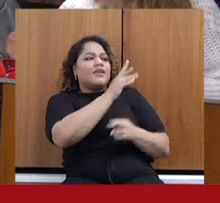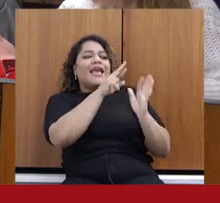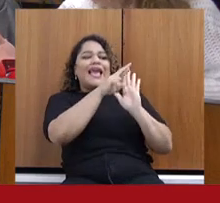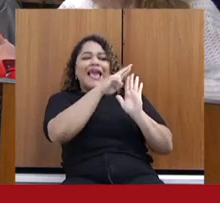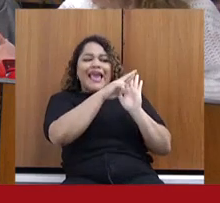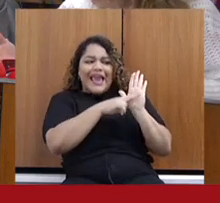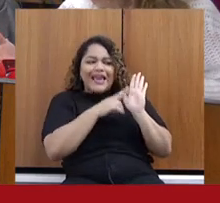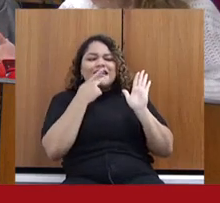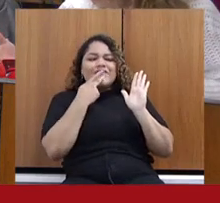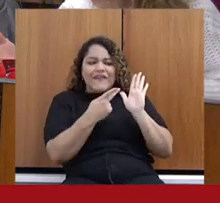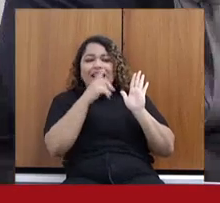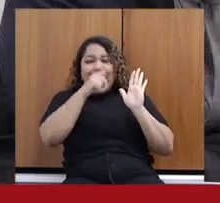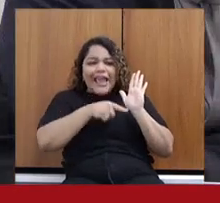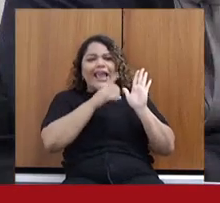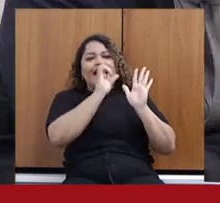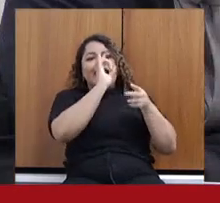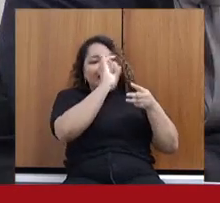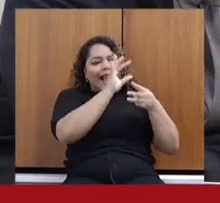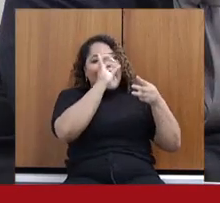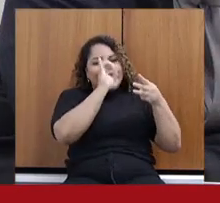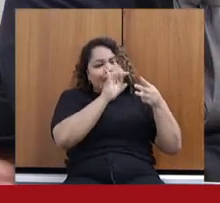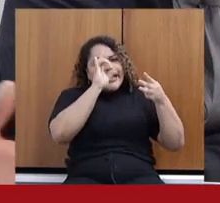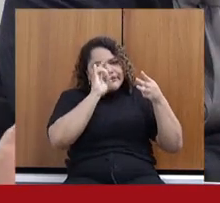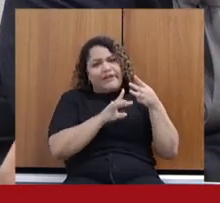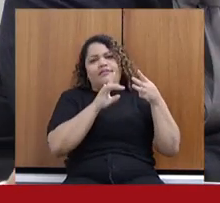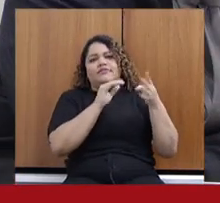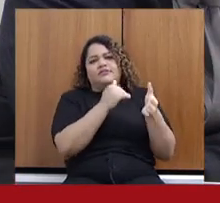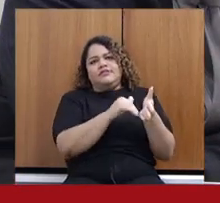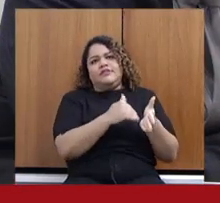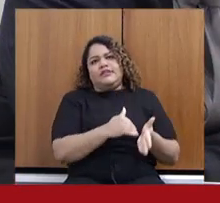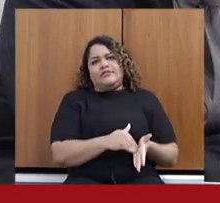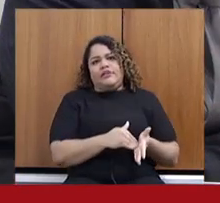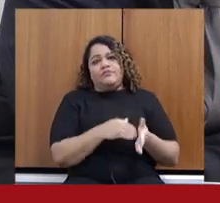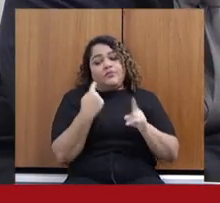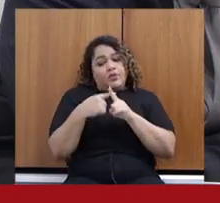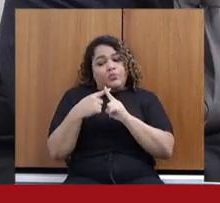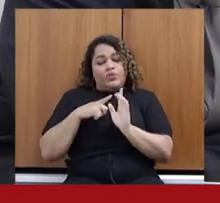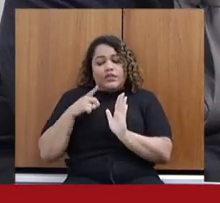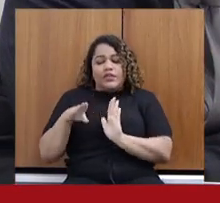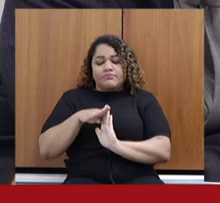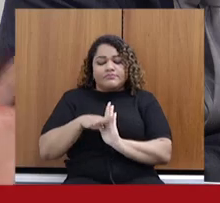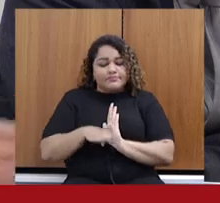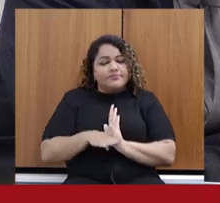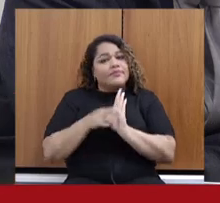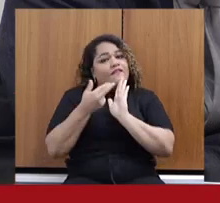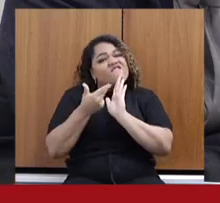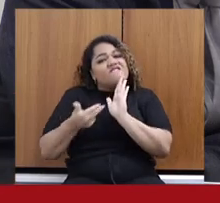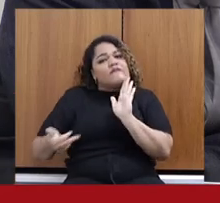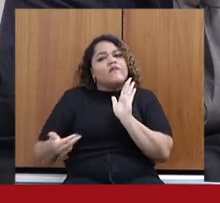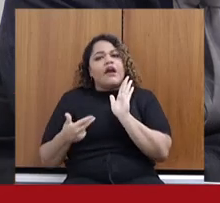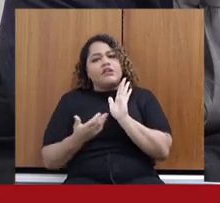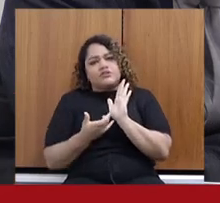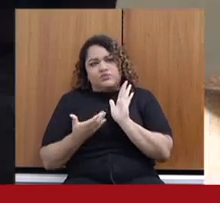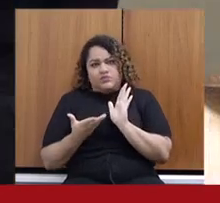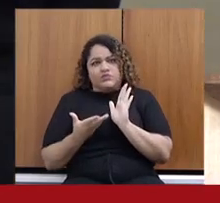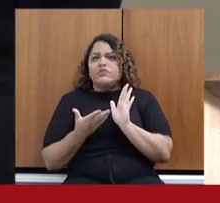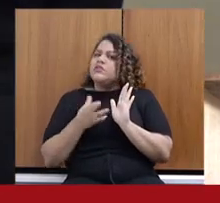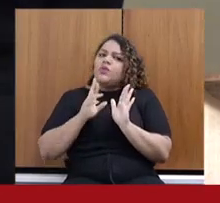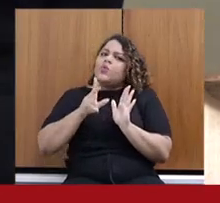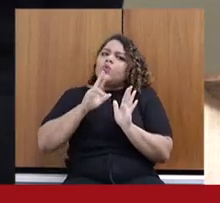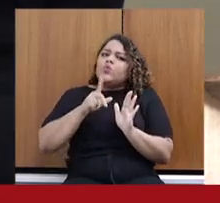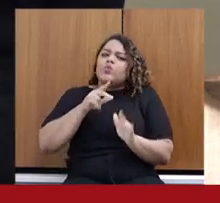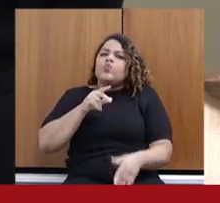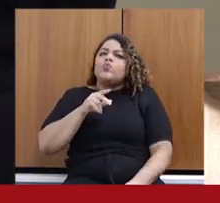3 minutos no total, 3 minutos. Porque são cada um é uma pasta. Tanto é que nós temos que ir várias comissões. Sim. Ok? Então não seria correto. Mais à frente eu te